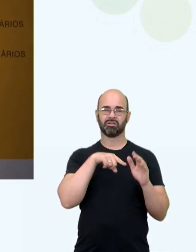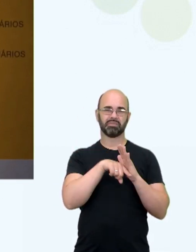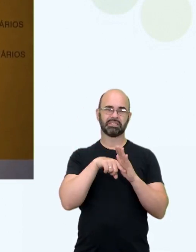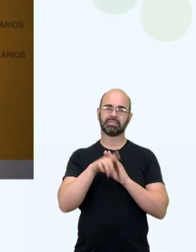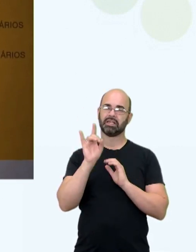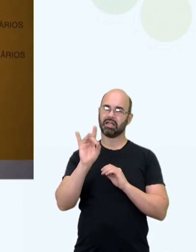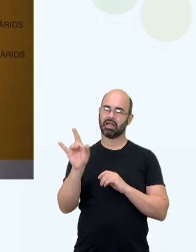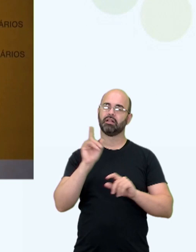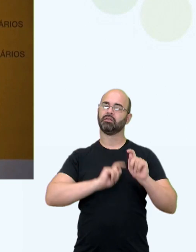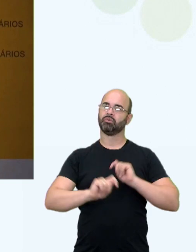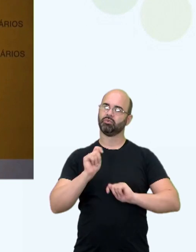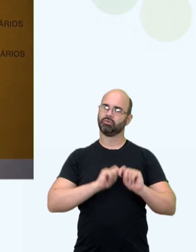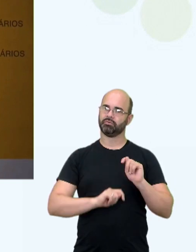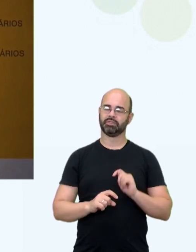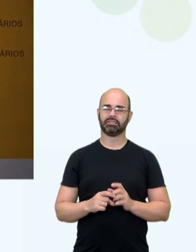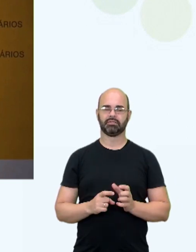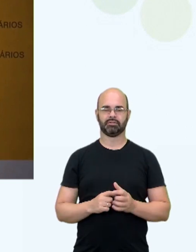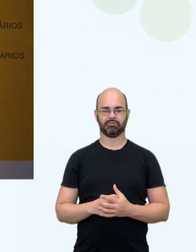pesquisa.